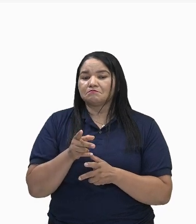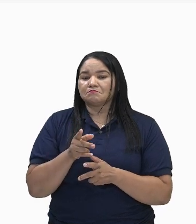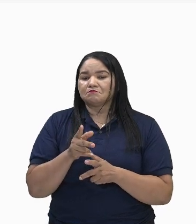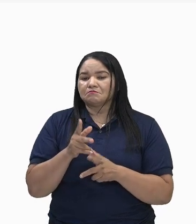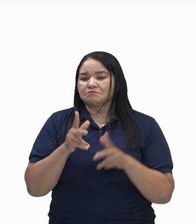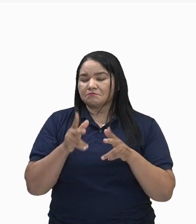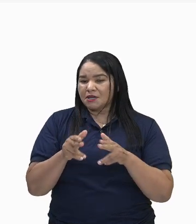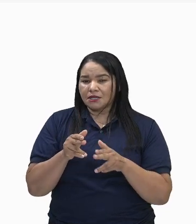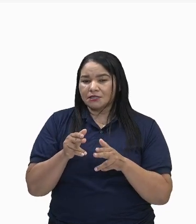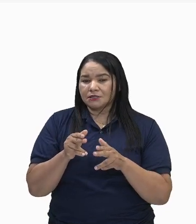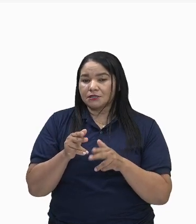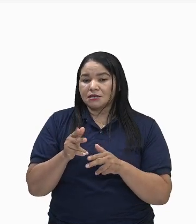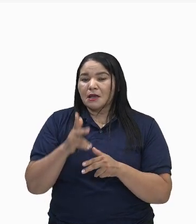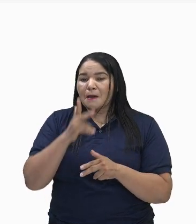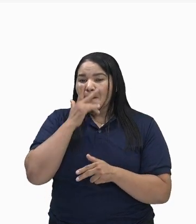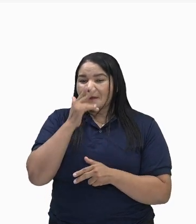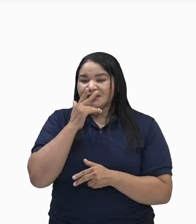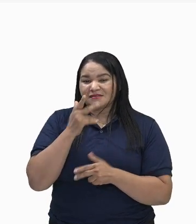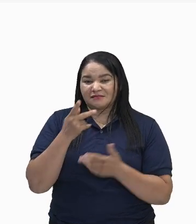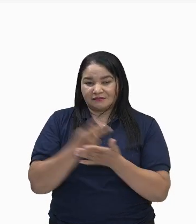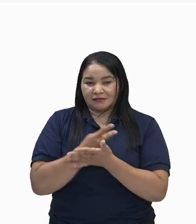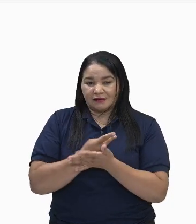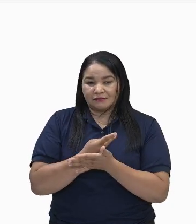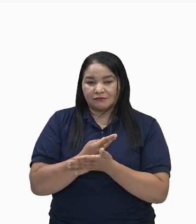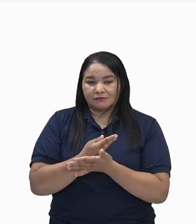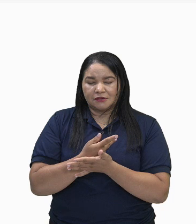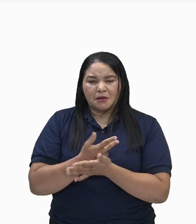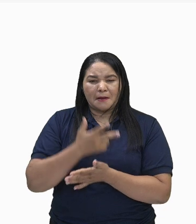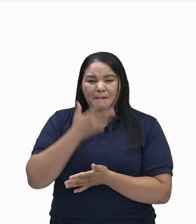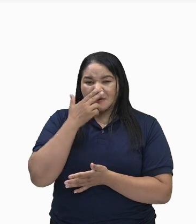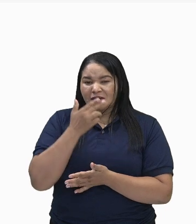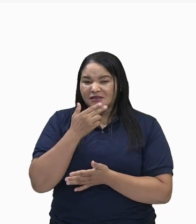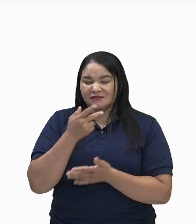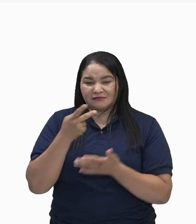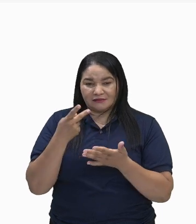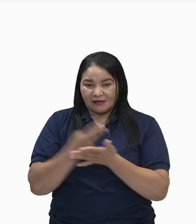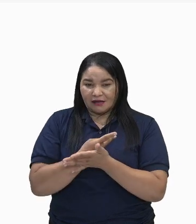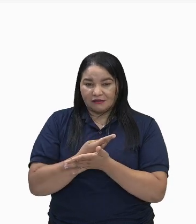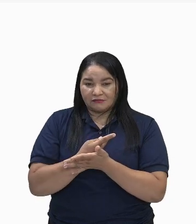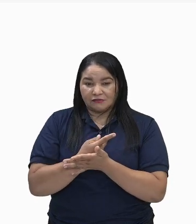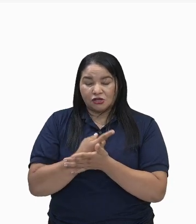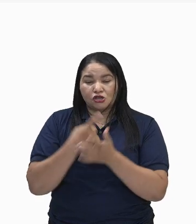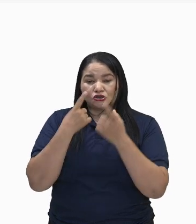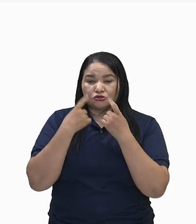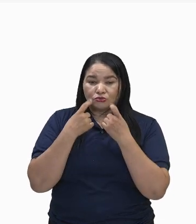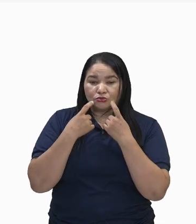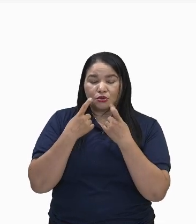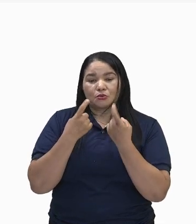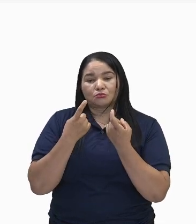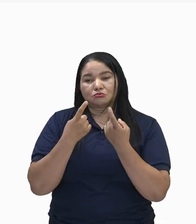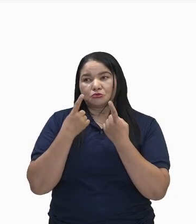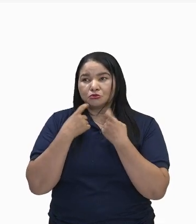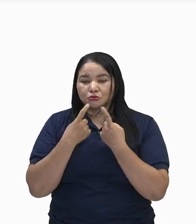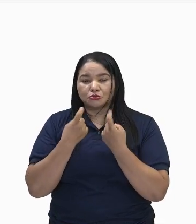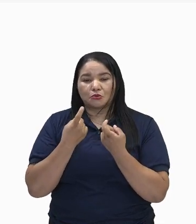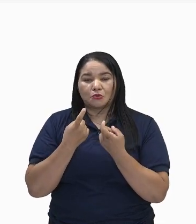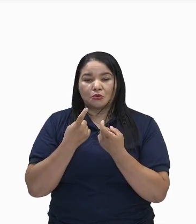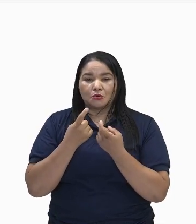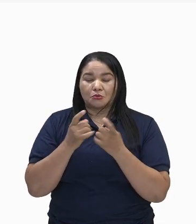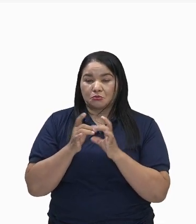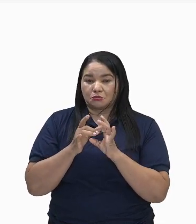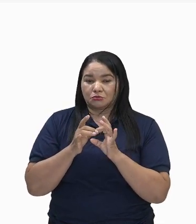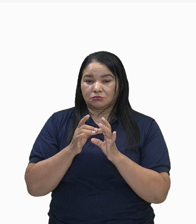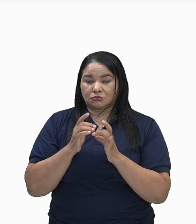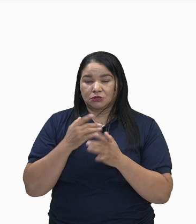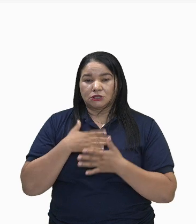errado. Parece-me que isso está errado. Chorei um choro de alívio. Percebem que